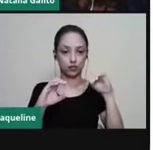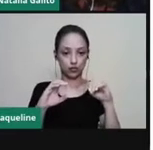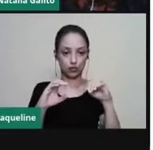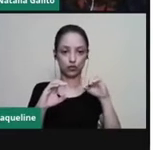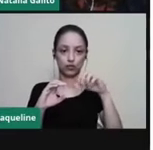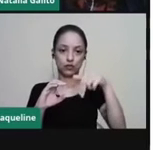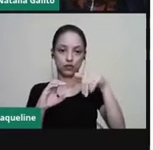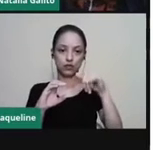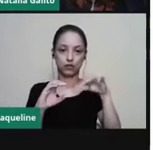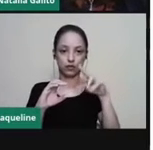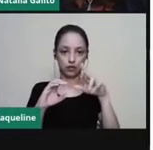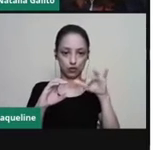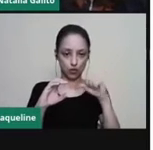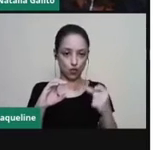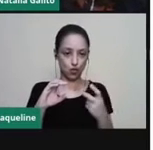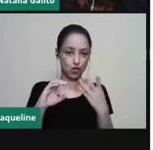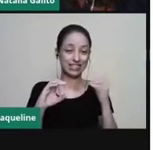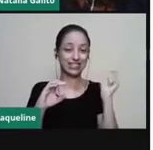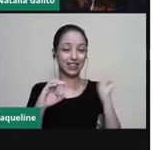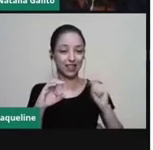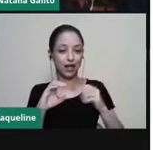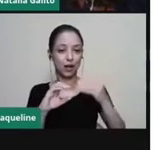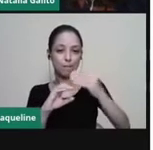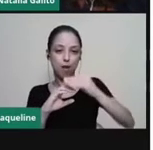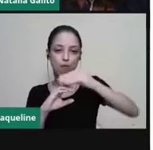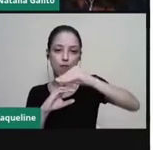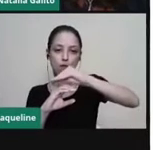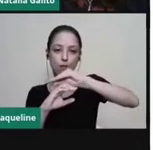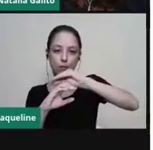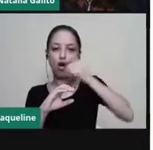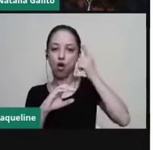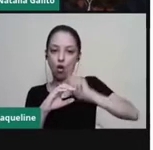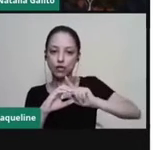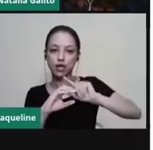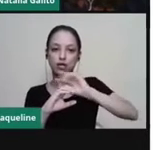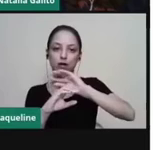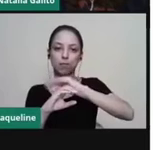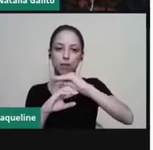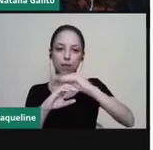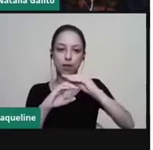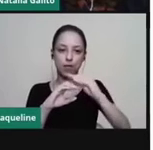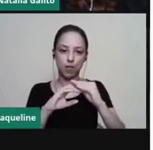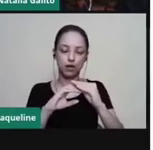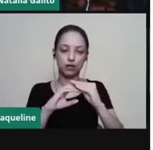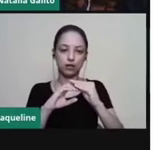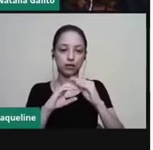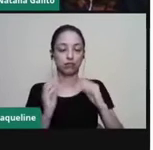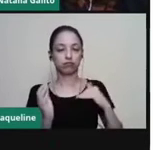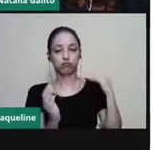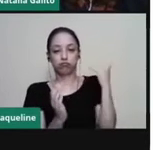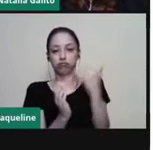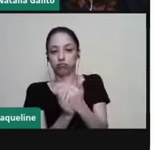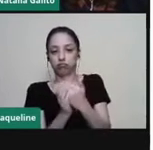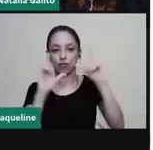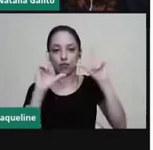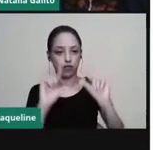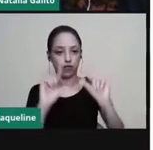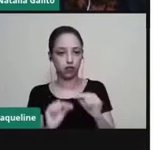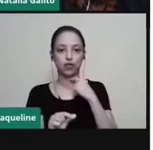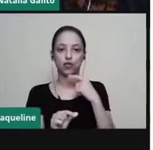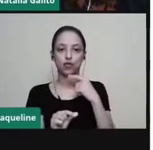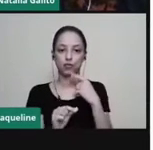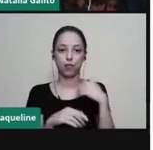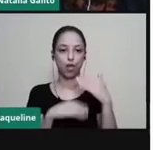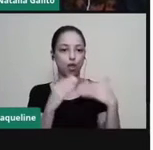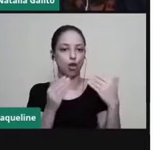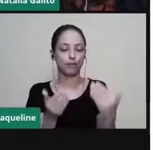quantidades suficientes, ele consegue atuar inibindo a hiperplasia das células musculares lisas. Lembrando que